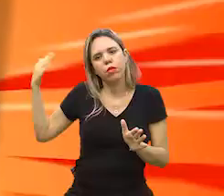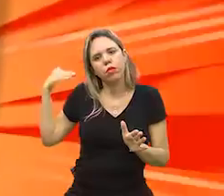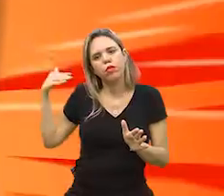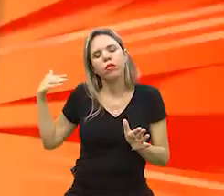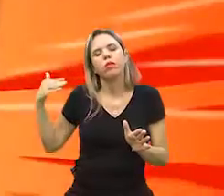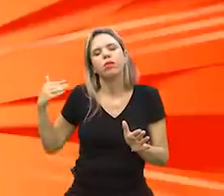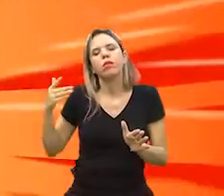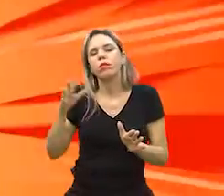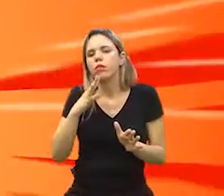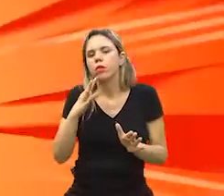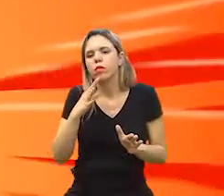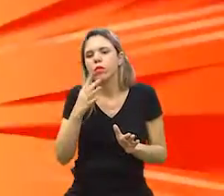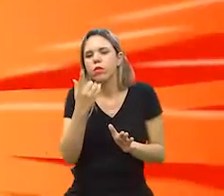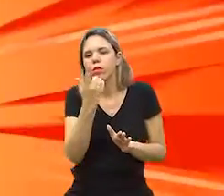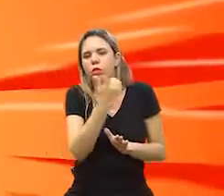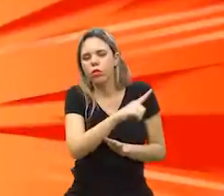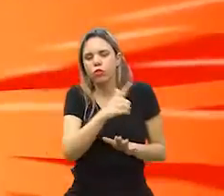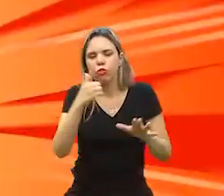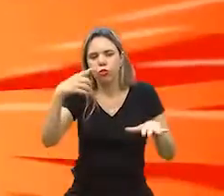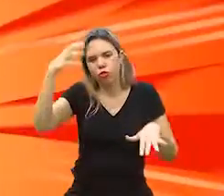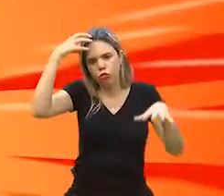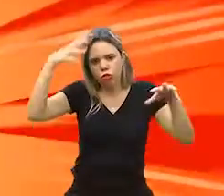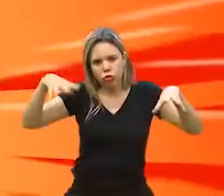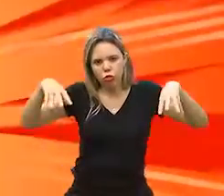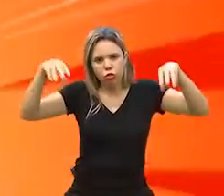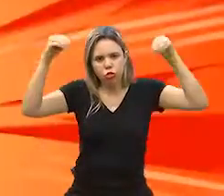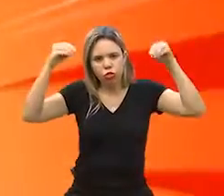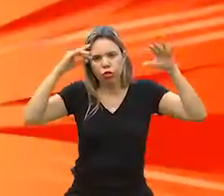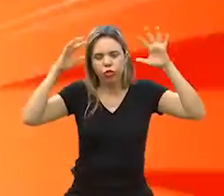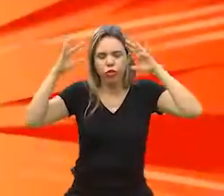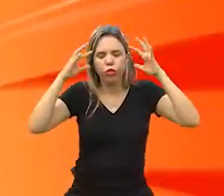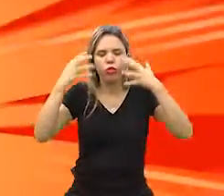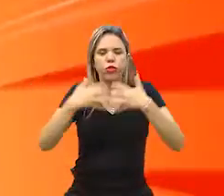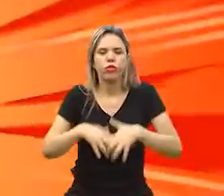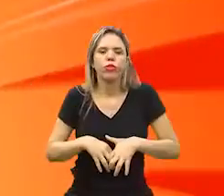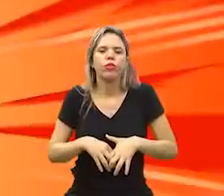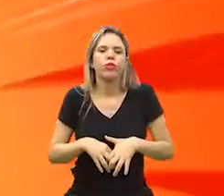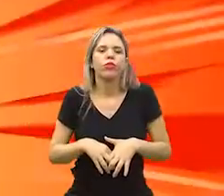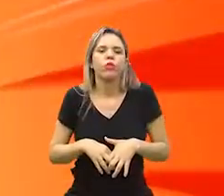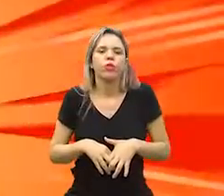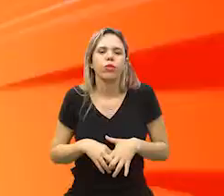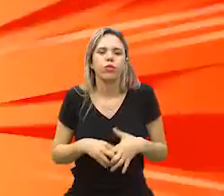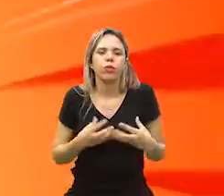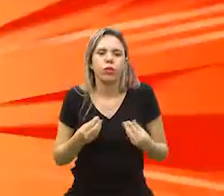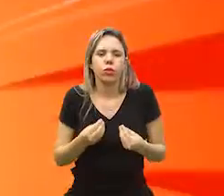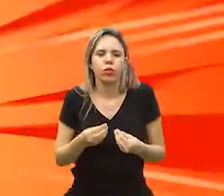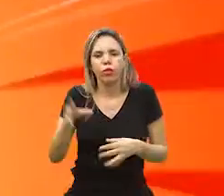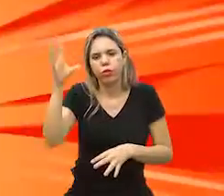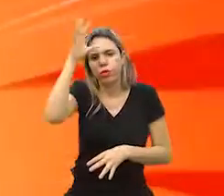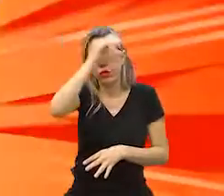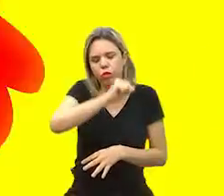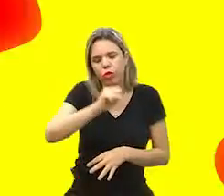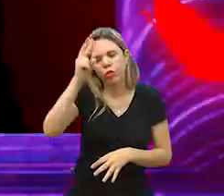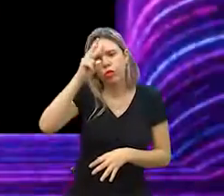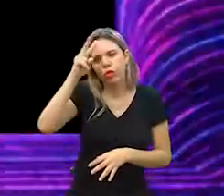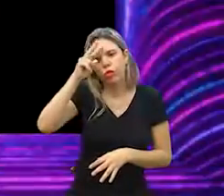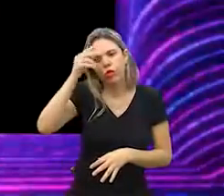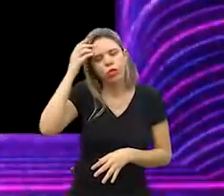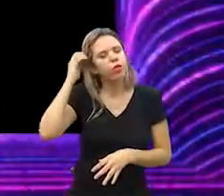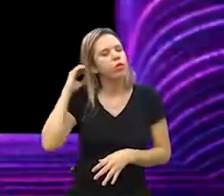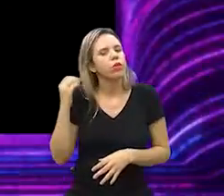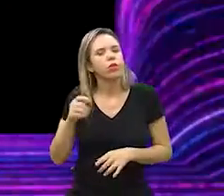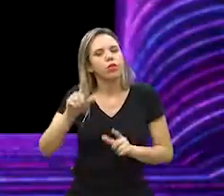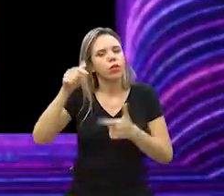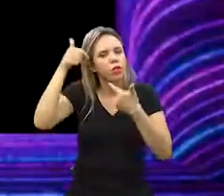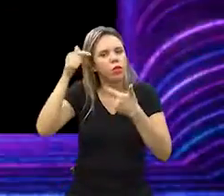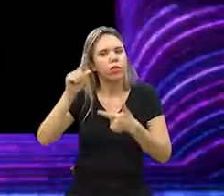no espaço, elas conhecem outros impérios, outras formas de pensar, e muito aprendizado de história também, que